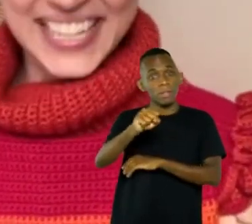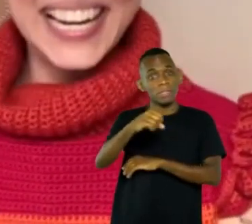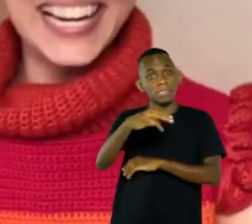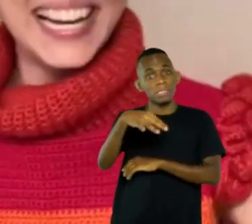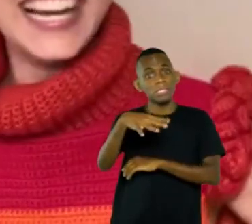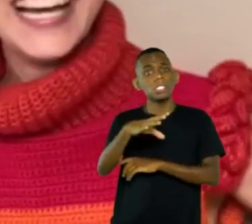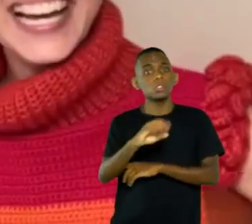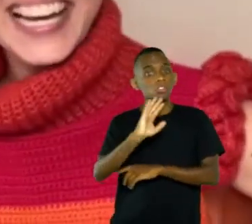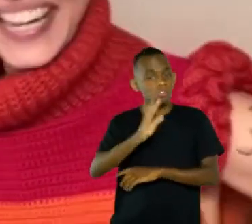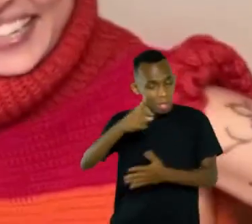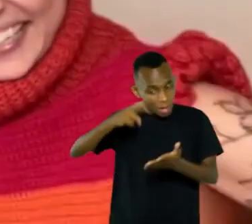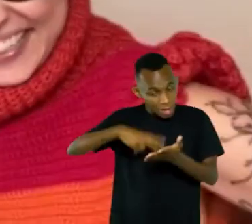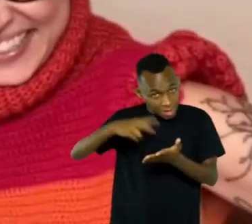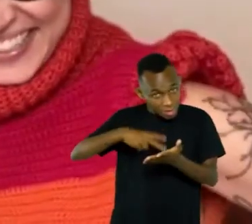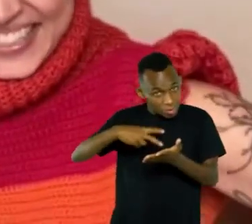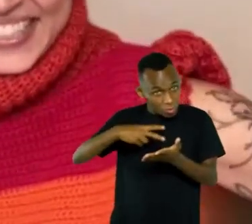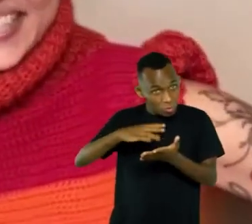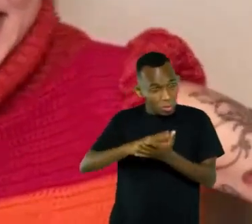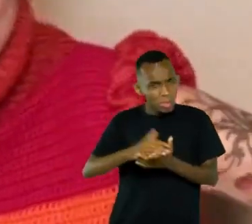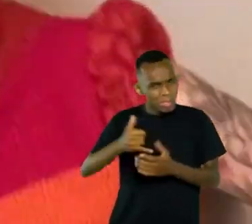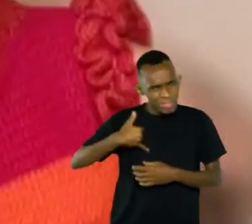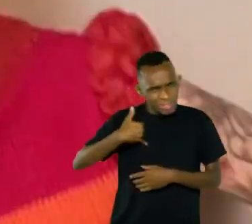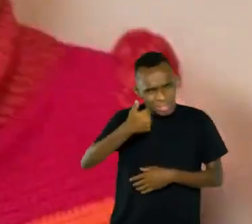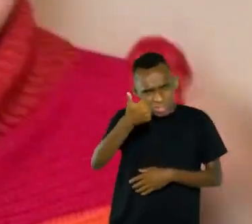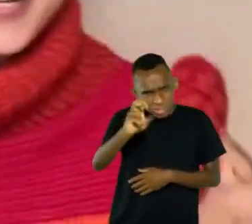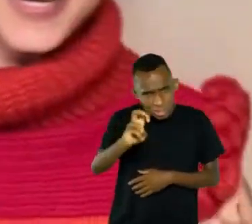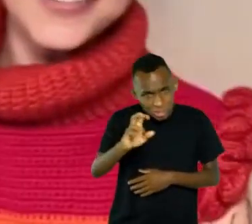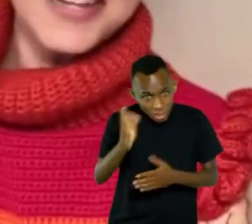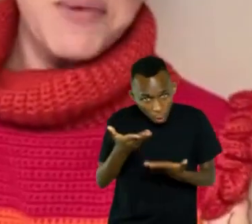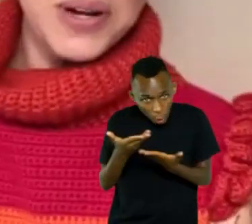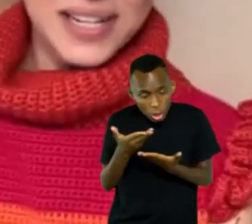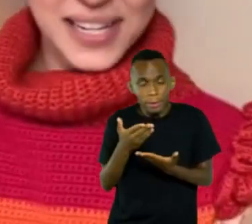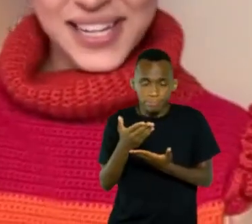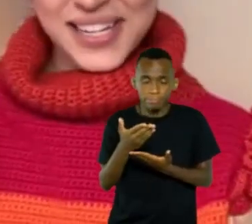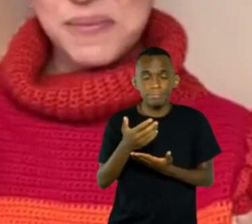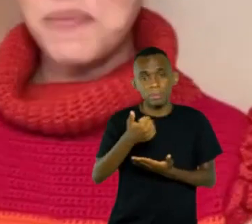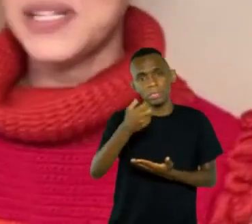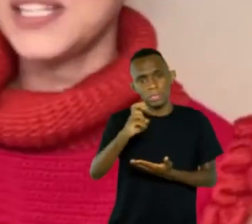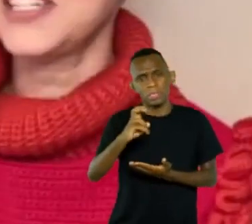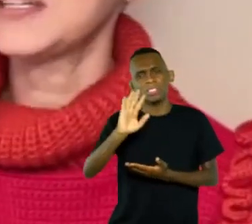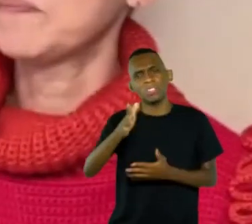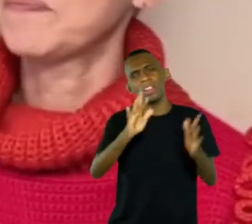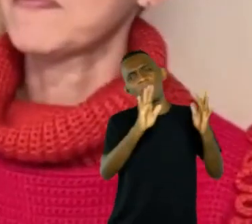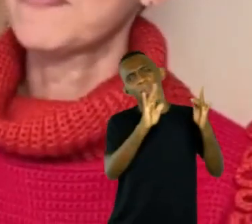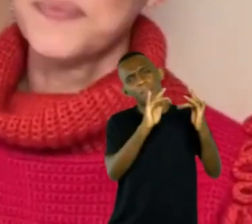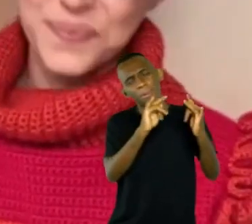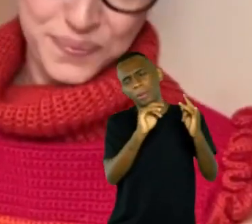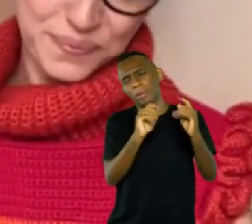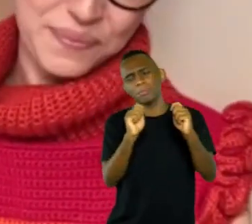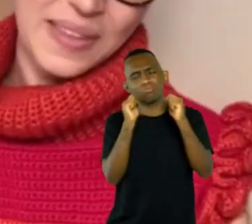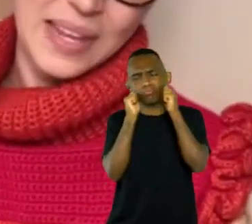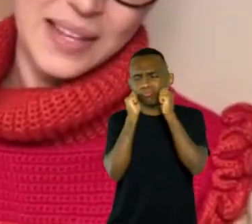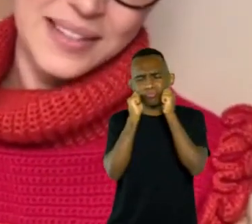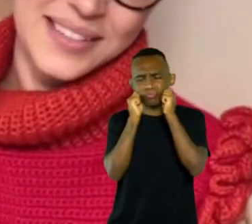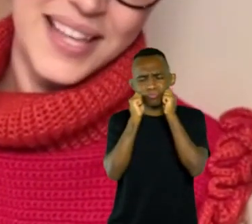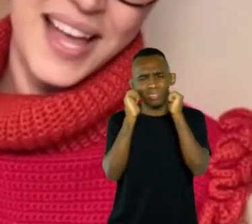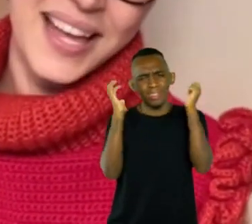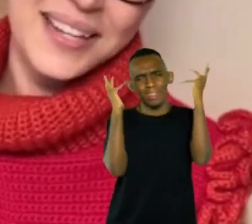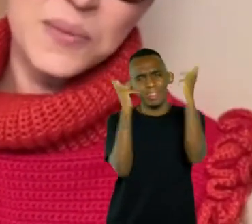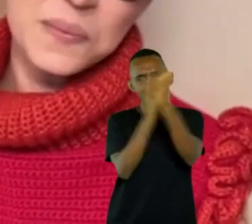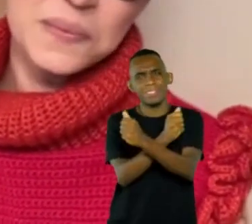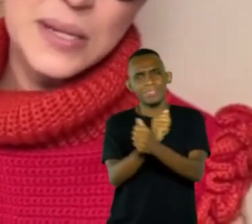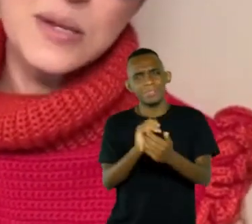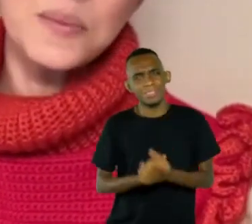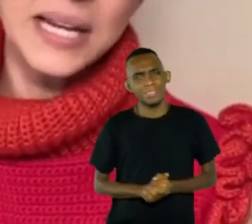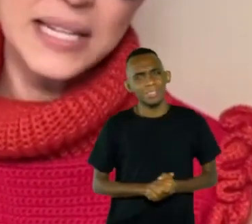pergunta. Porque ele tá com 15 anos, Cris. Tá com 15 anos, namorando, mó Ai, bonitinho. que graça. Ele é lindo, né? Isso